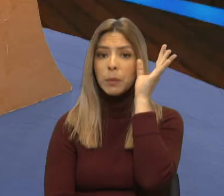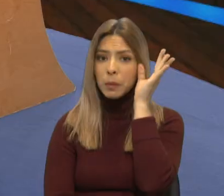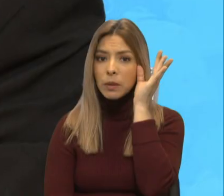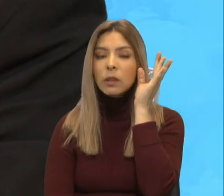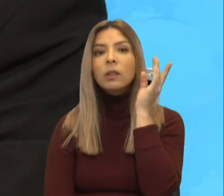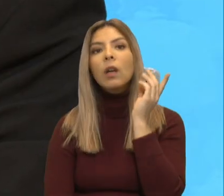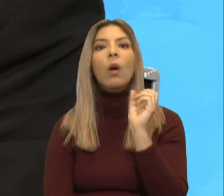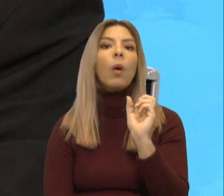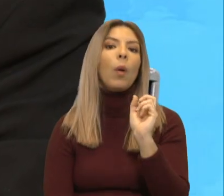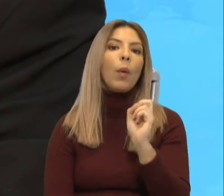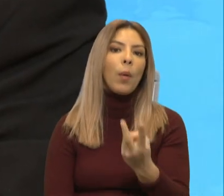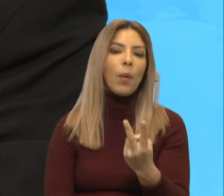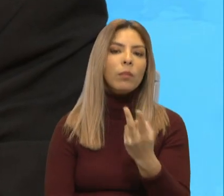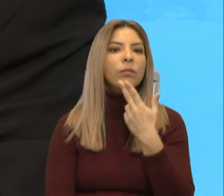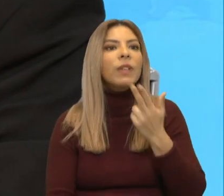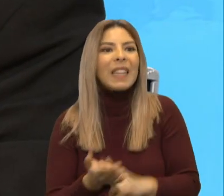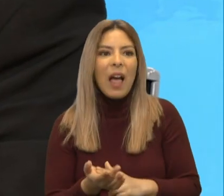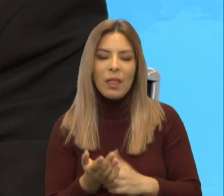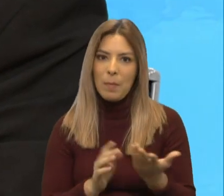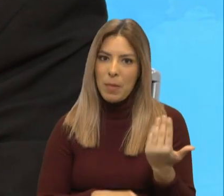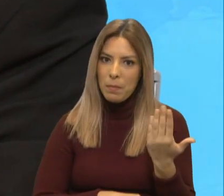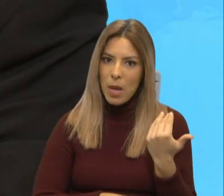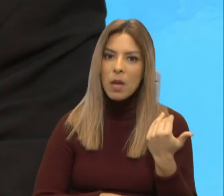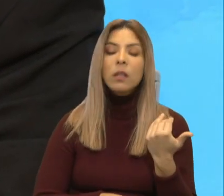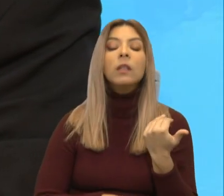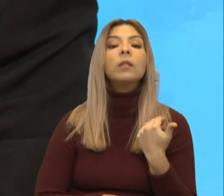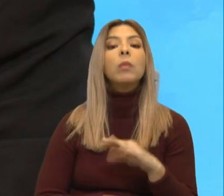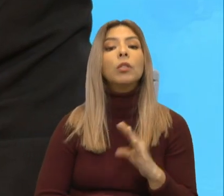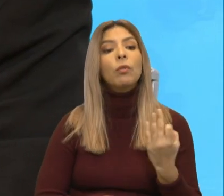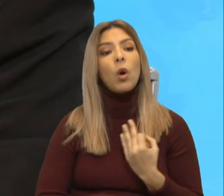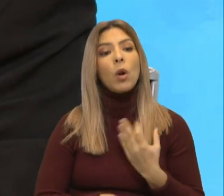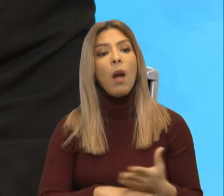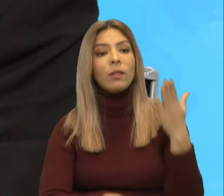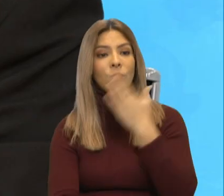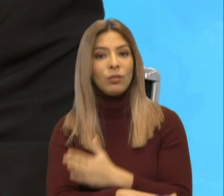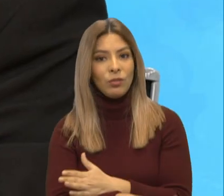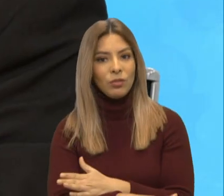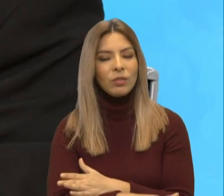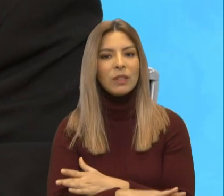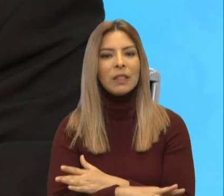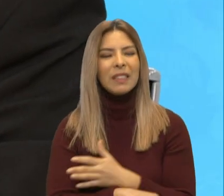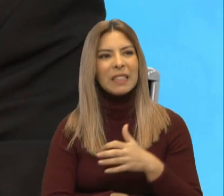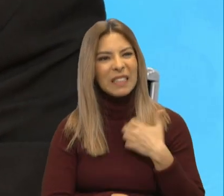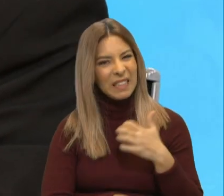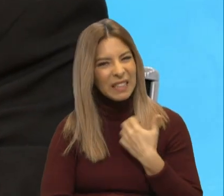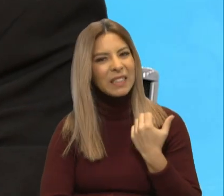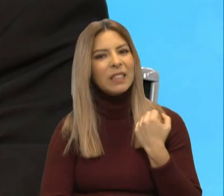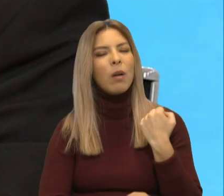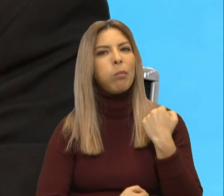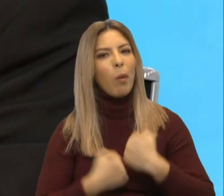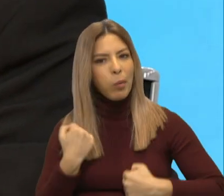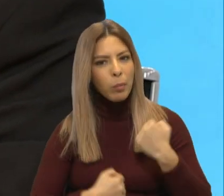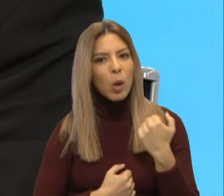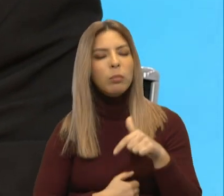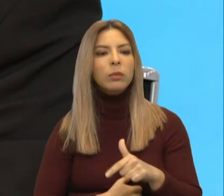da falta de verdade eleitoral, houve toda uma manifestação violenta, né? Provocada por